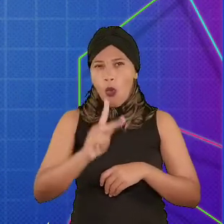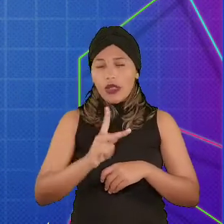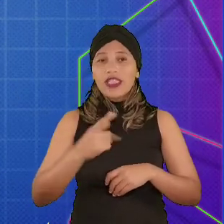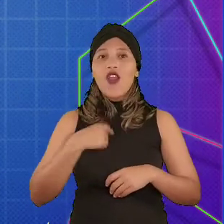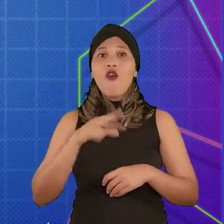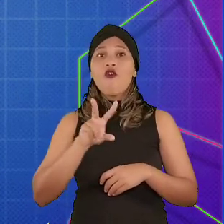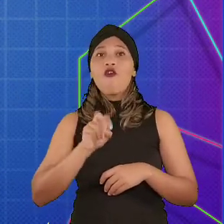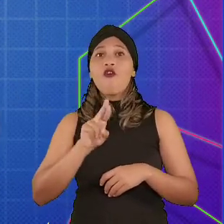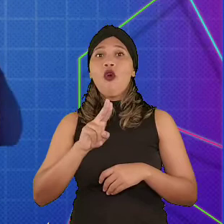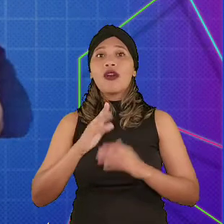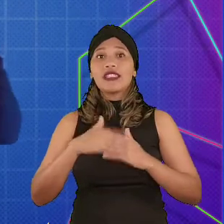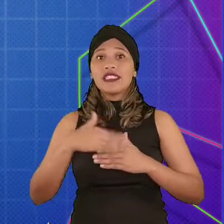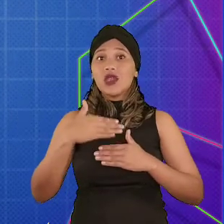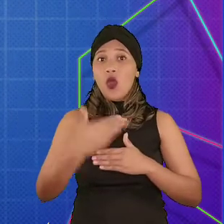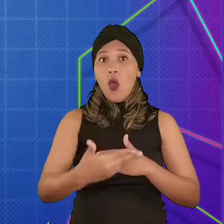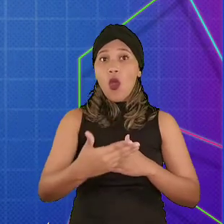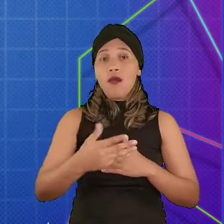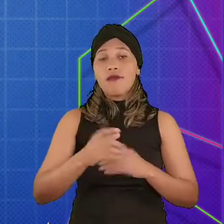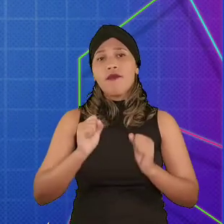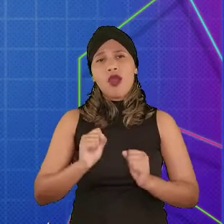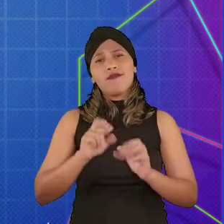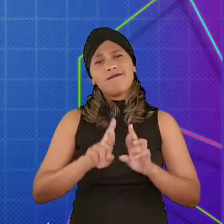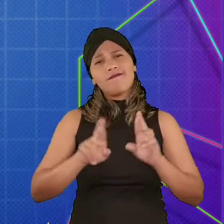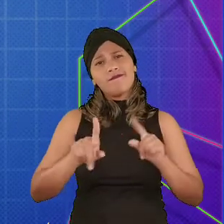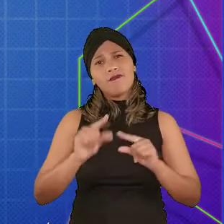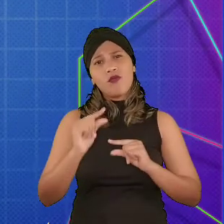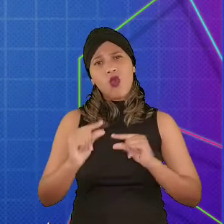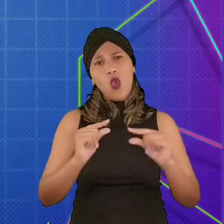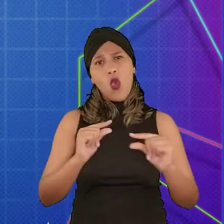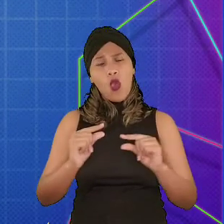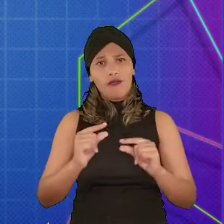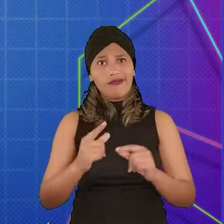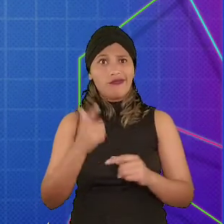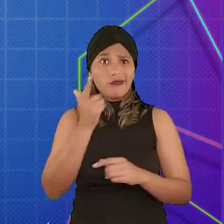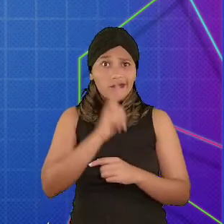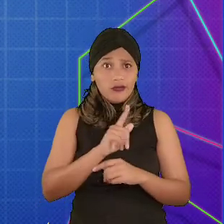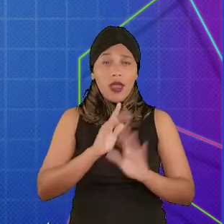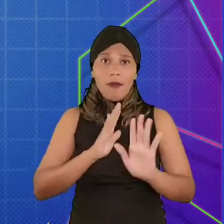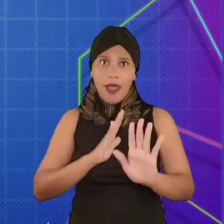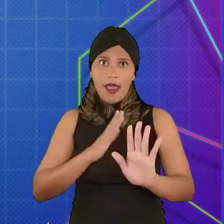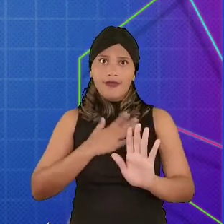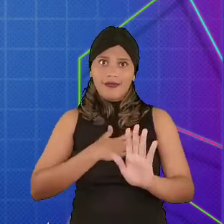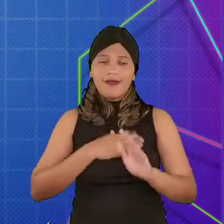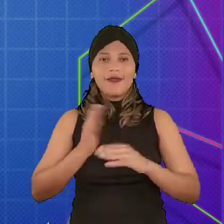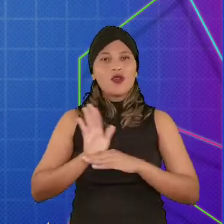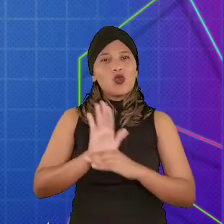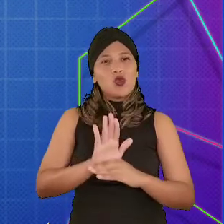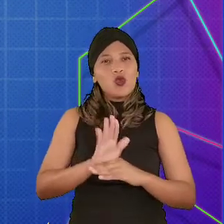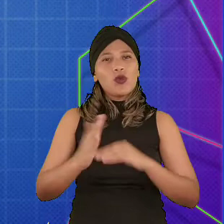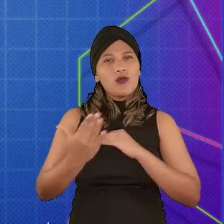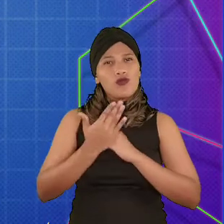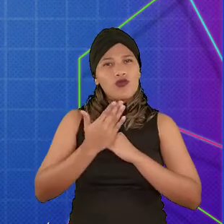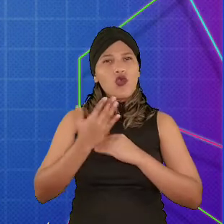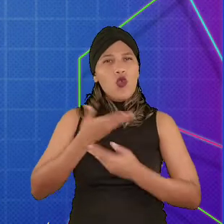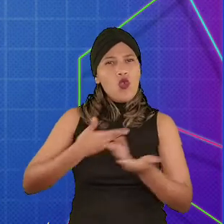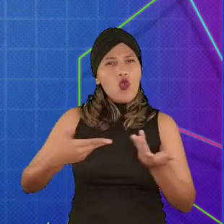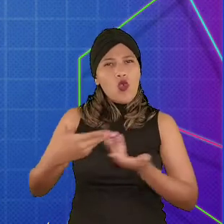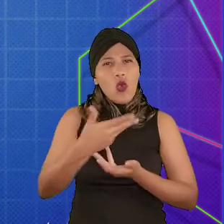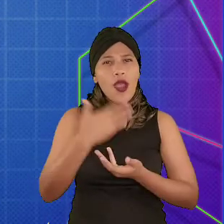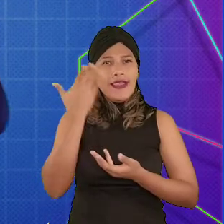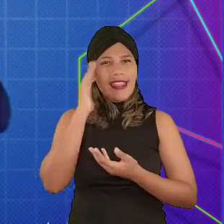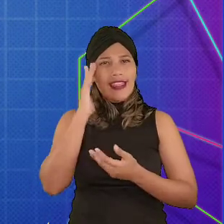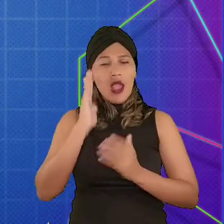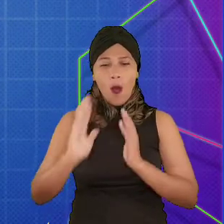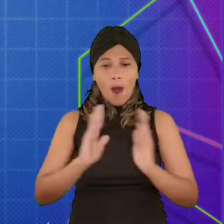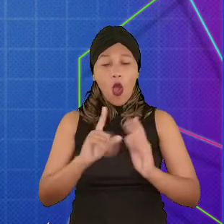de vocês eu vou indicar uma sequência que pode ser um pouquinho diferente da solução que a maioria achou mas essa sequência vai ajudar a